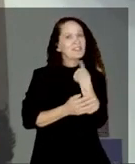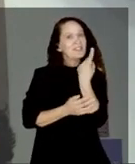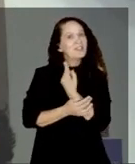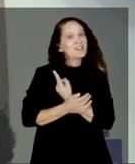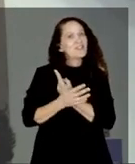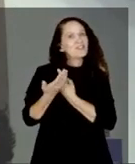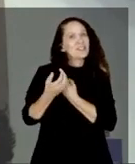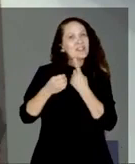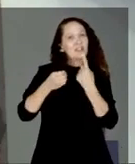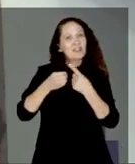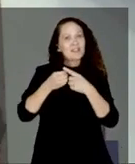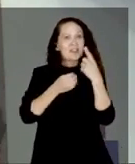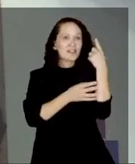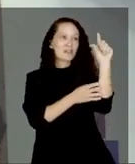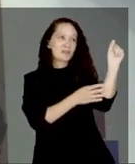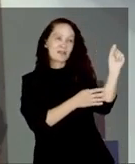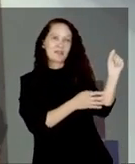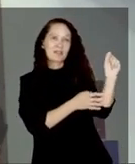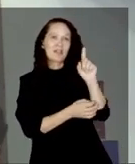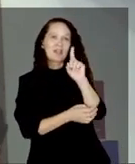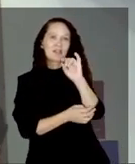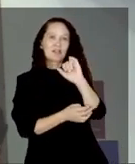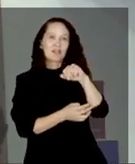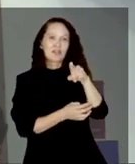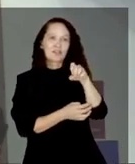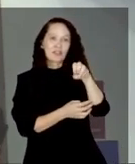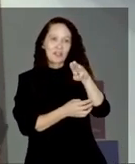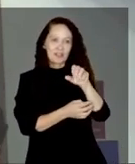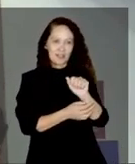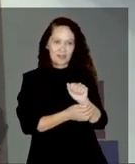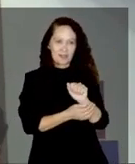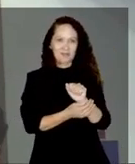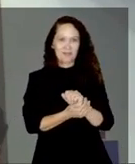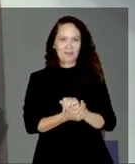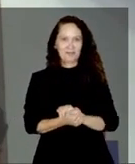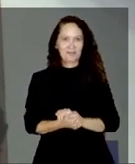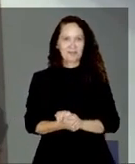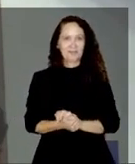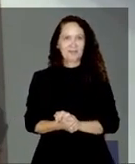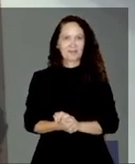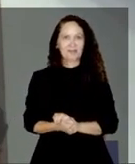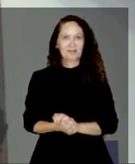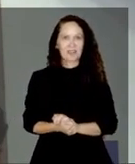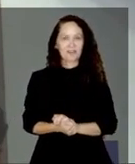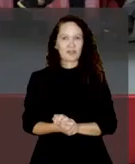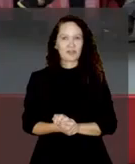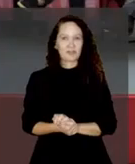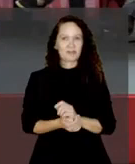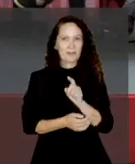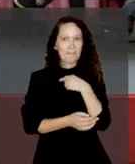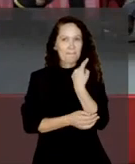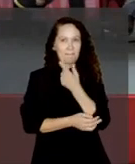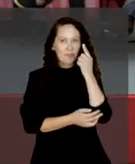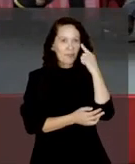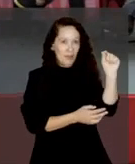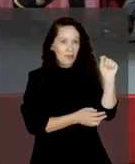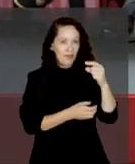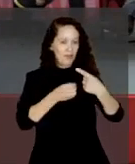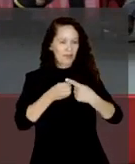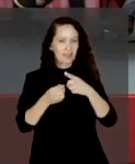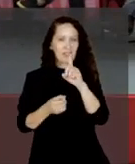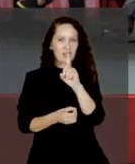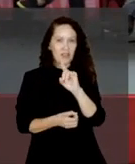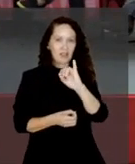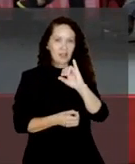ato de resistência. Então, o filme, a música, a dança, portanto, hoje aqui quero confraternizar com vocês com esse sentimento da